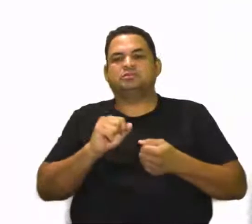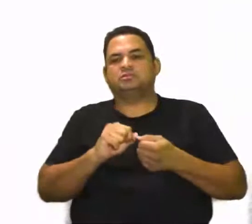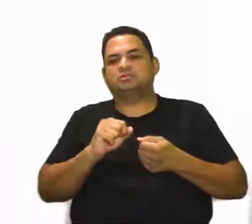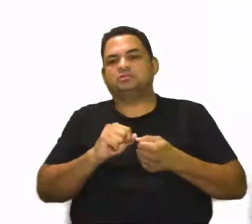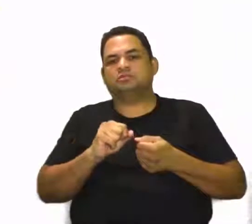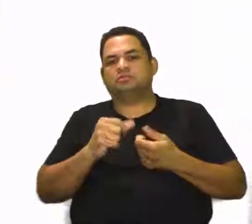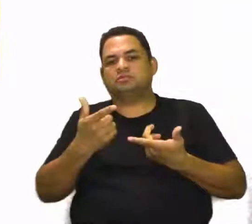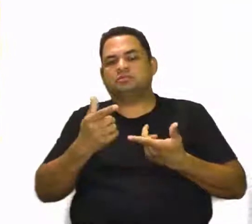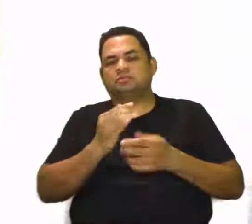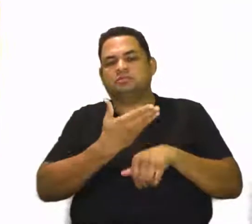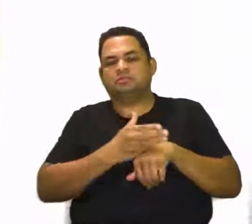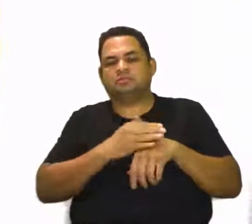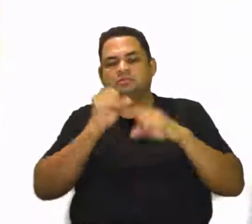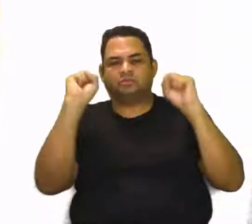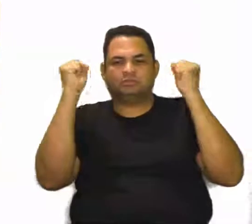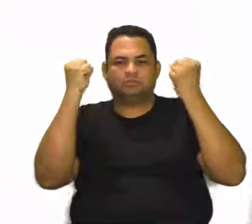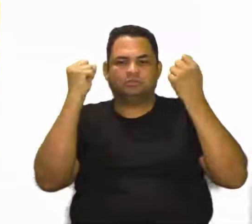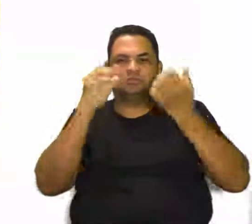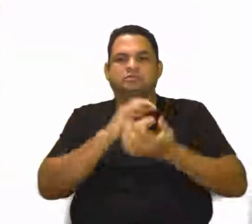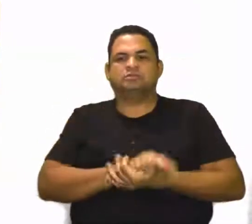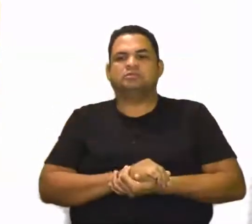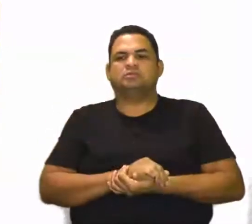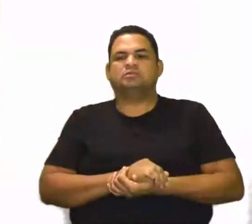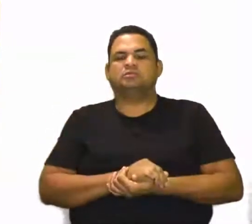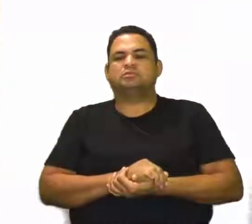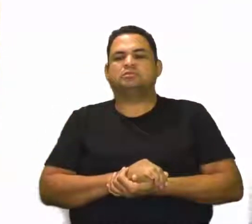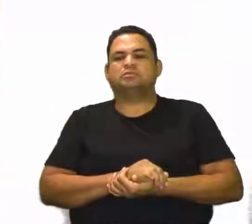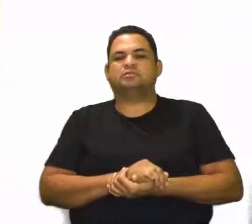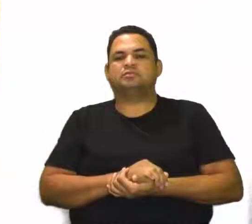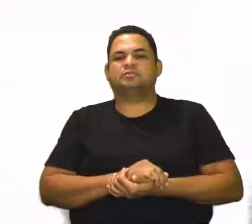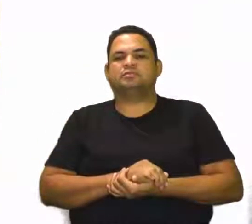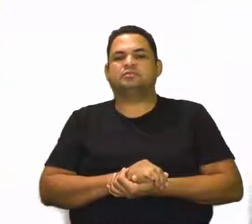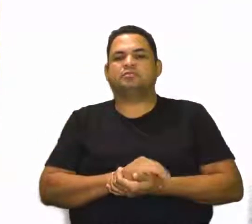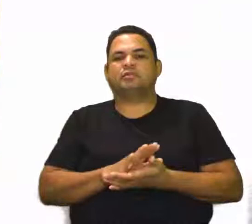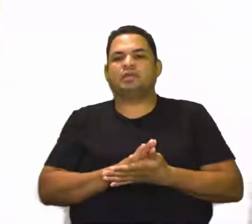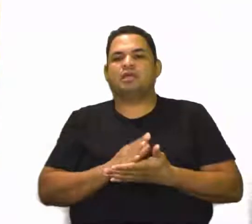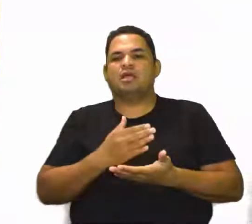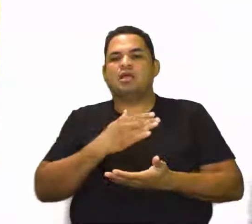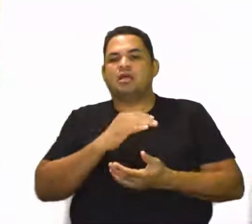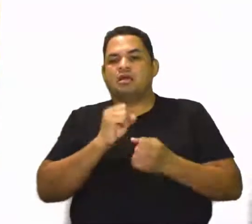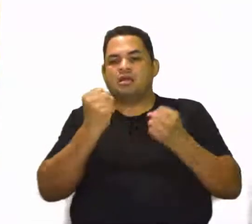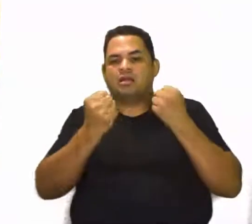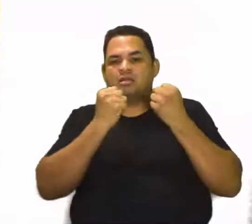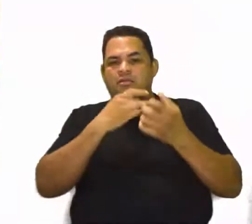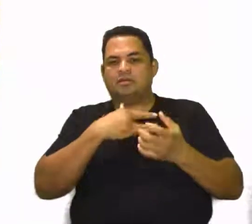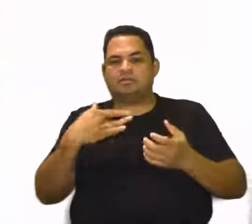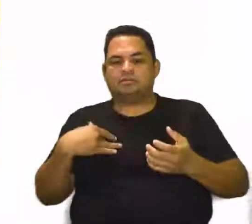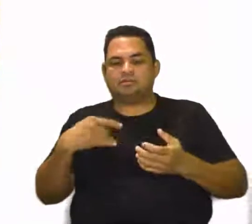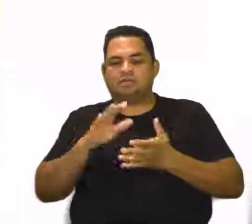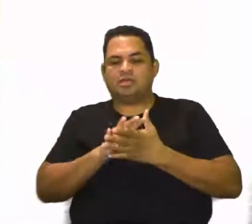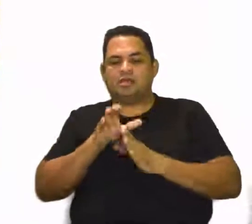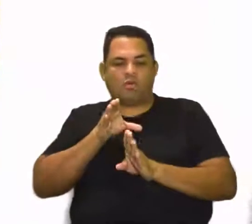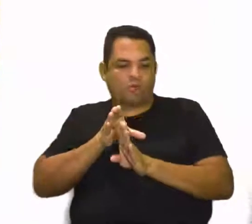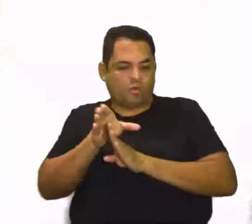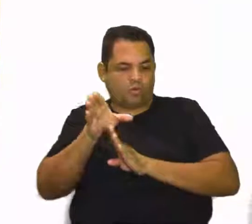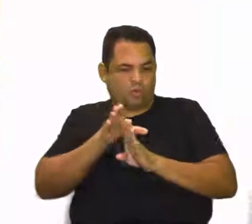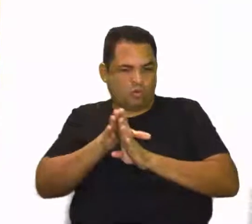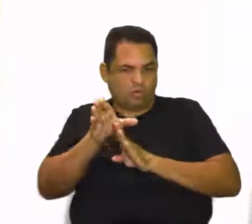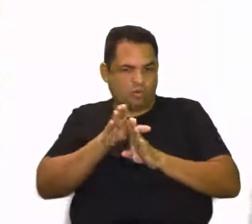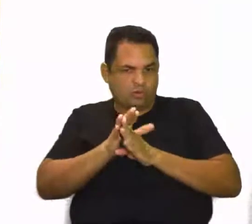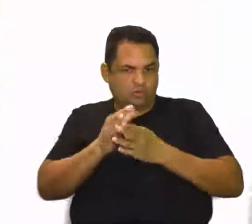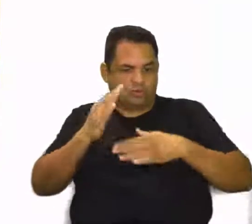realizadas práticas de atividade física. Geralmente a Academia da Saúde, ela tem orientação do profissional, ou seja, é um